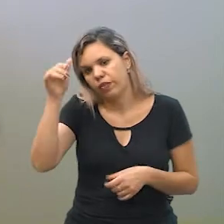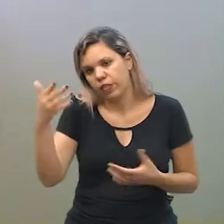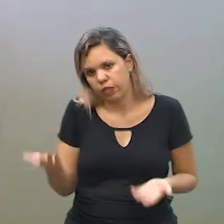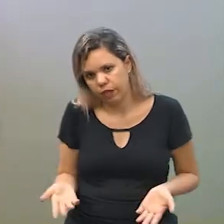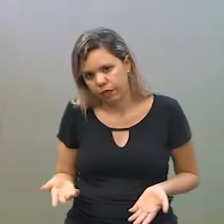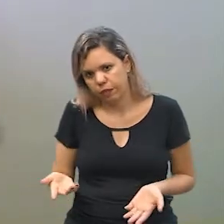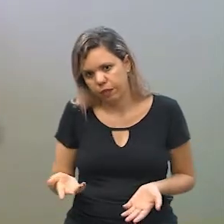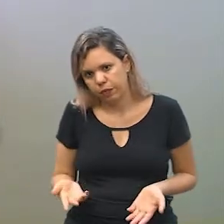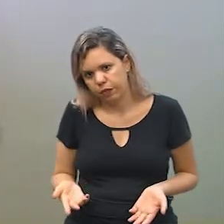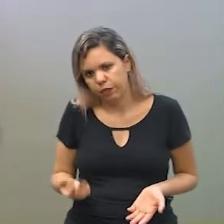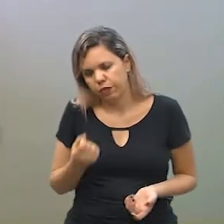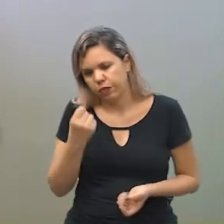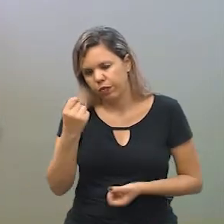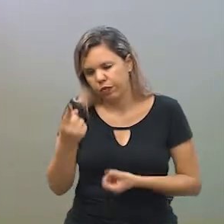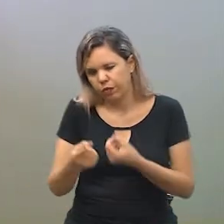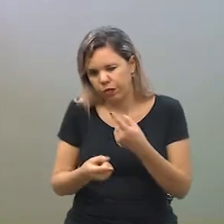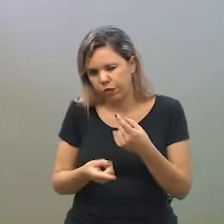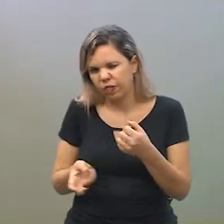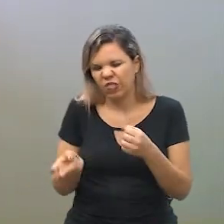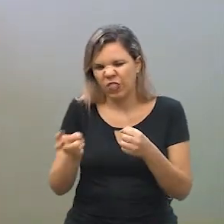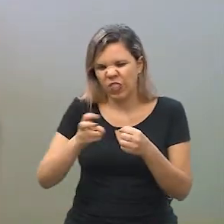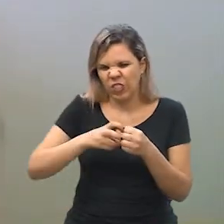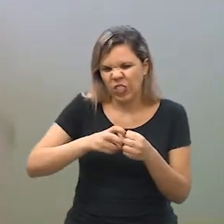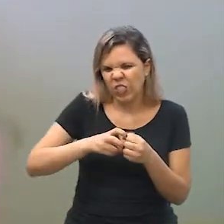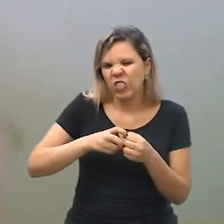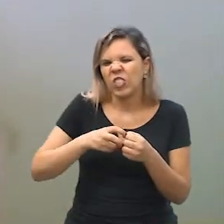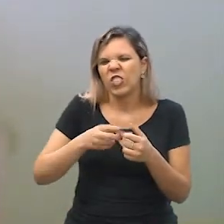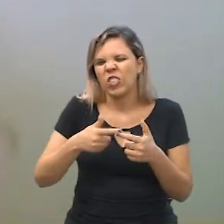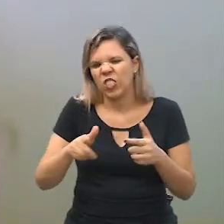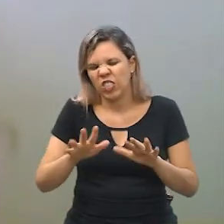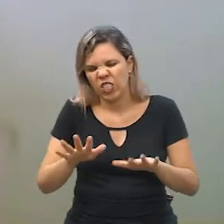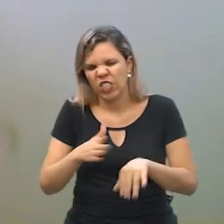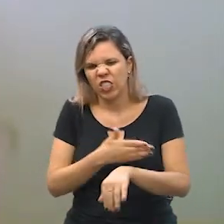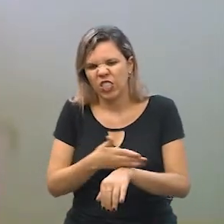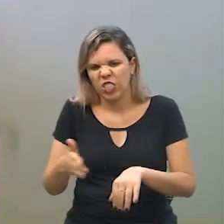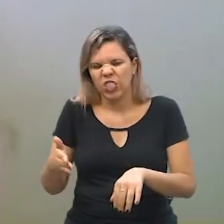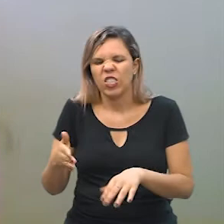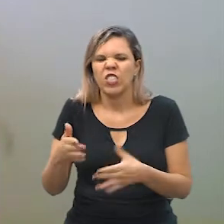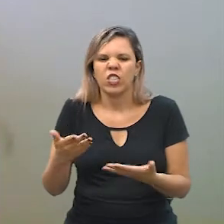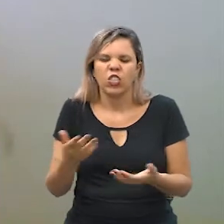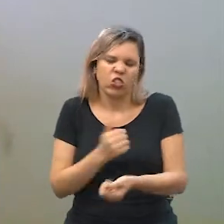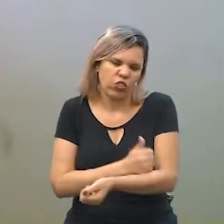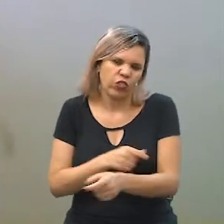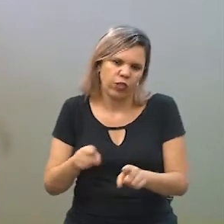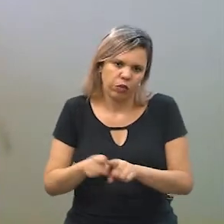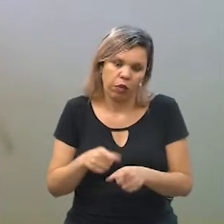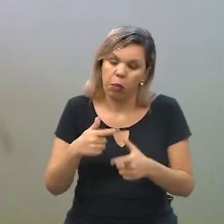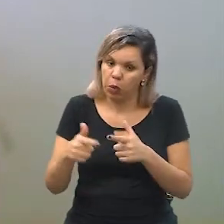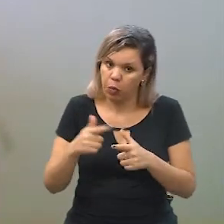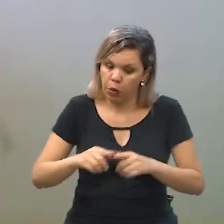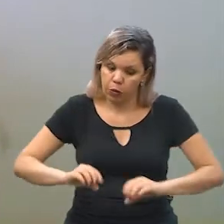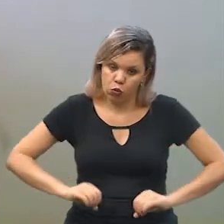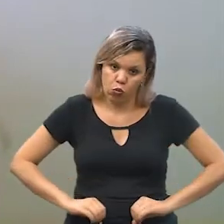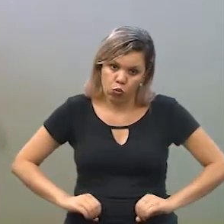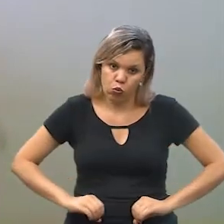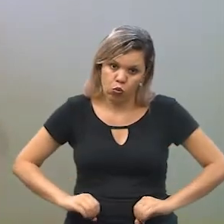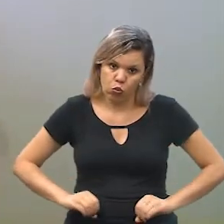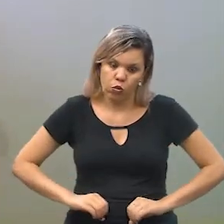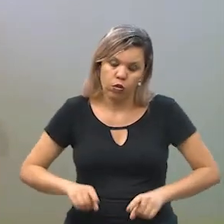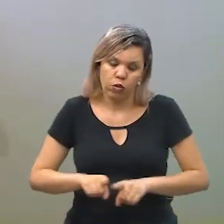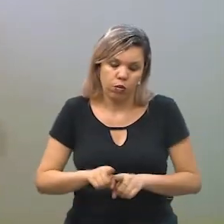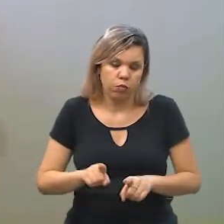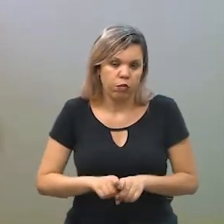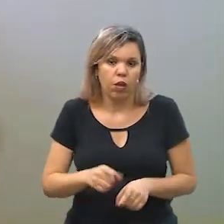a presença de algumas infecções, de alguns hábitos, né? Existem problemas no colo do útero, que a gente chama de